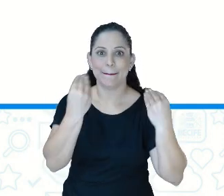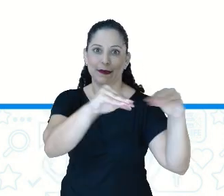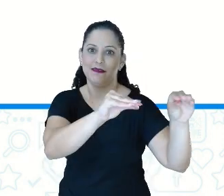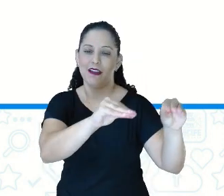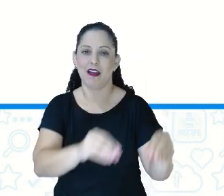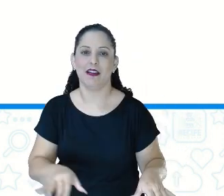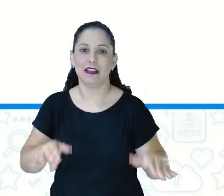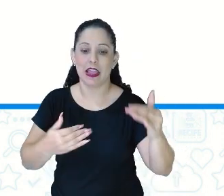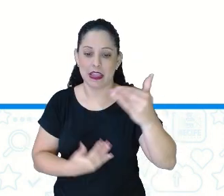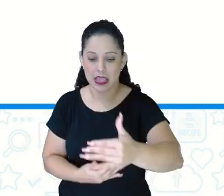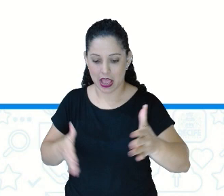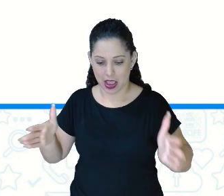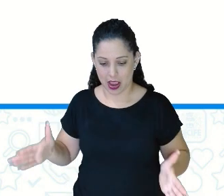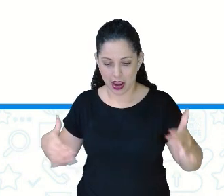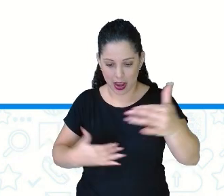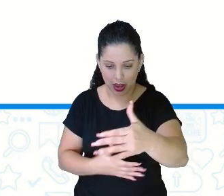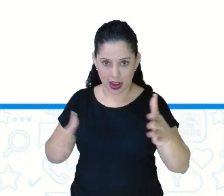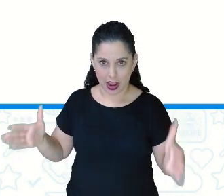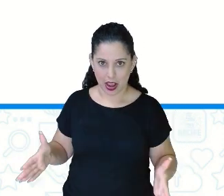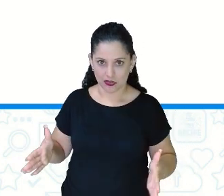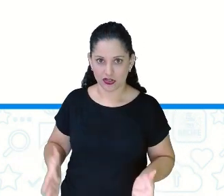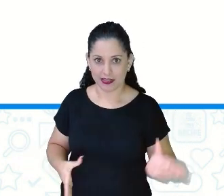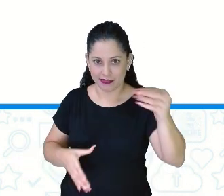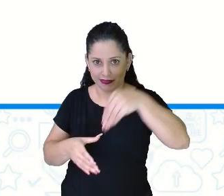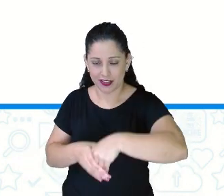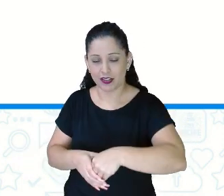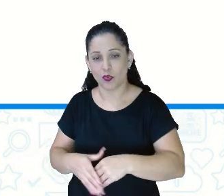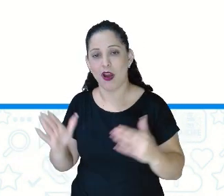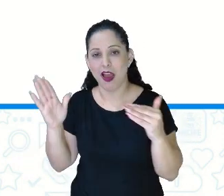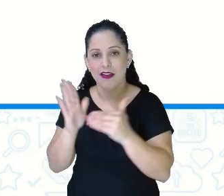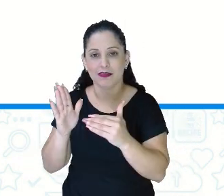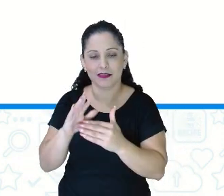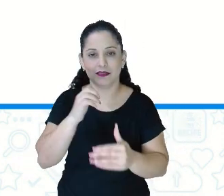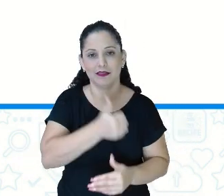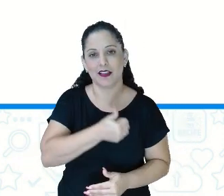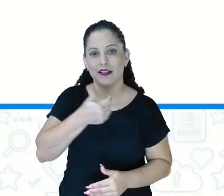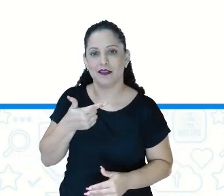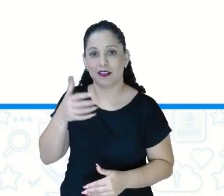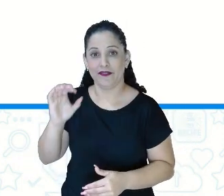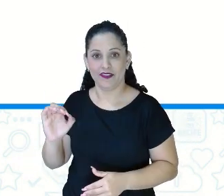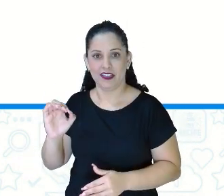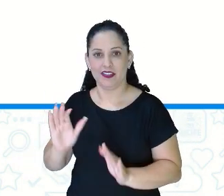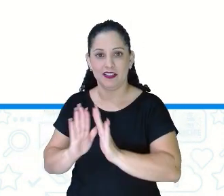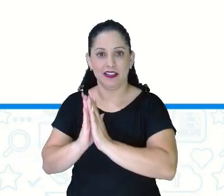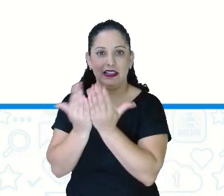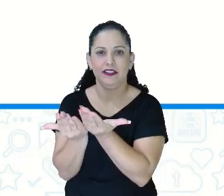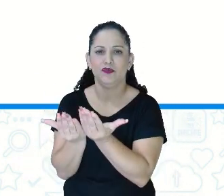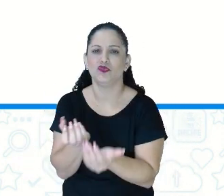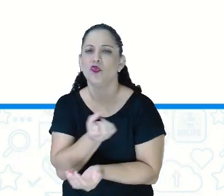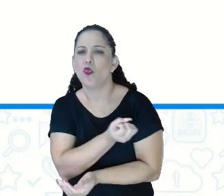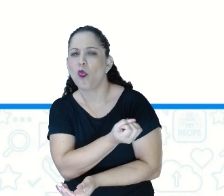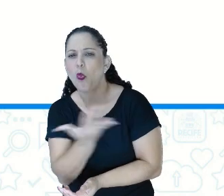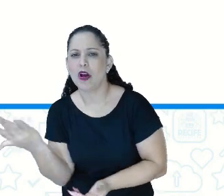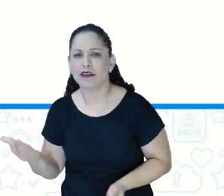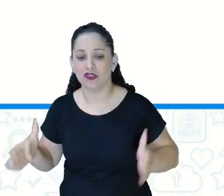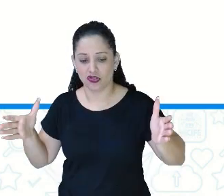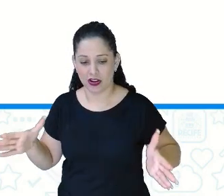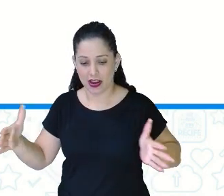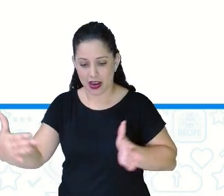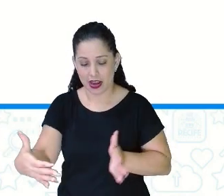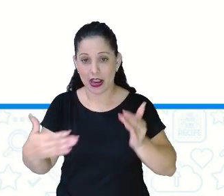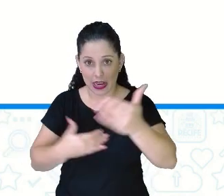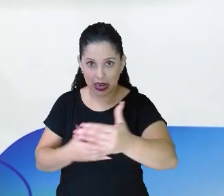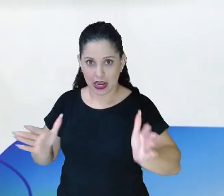comporta 120 livros. Quantas caixas serão necessárias para enviar todos os